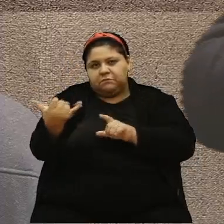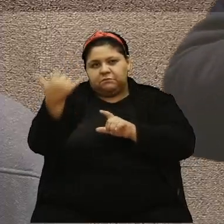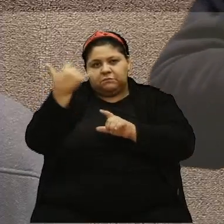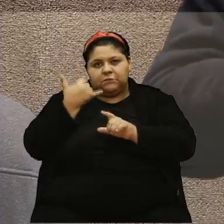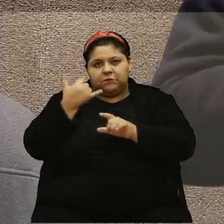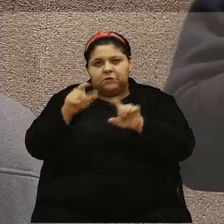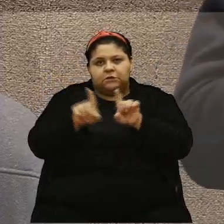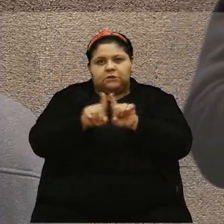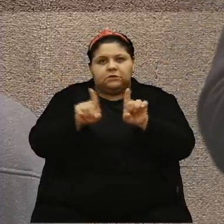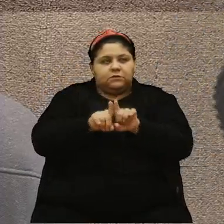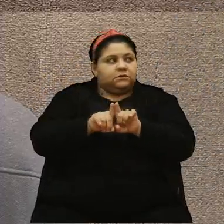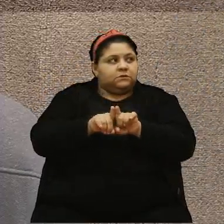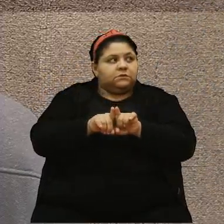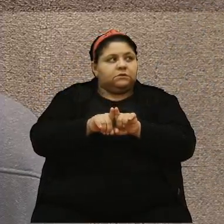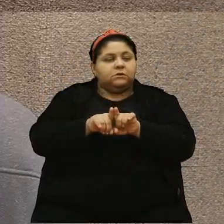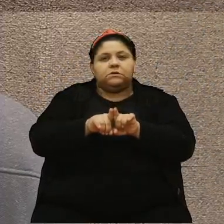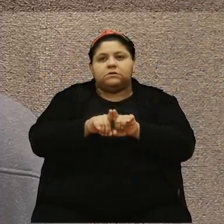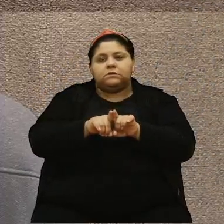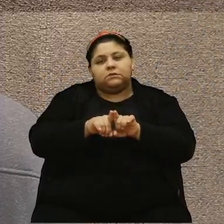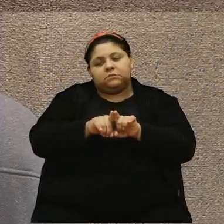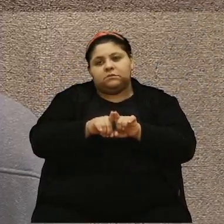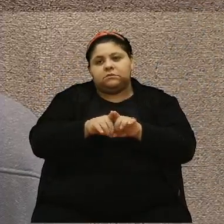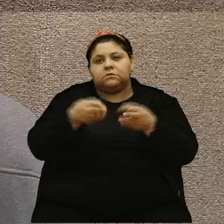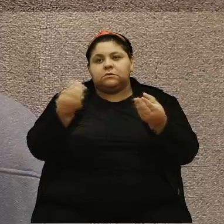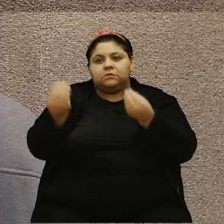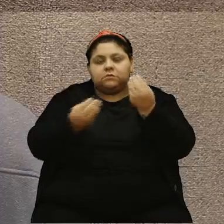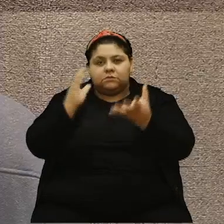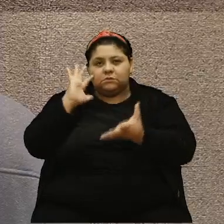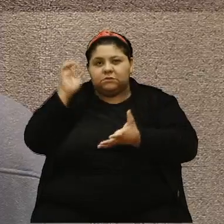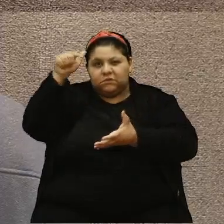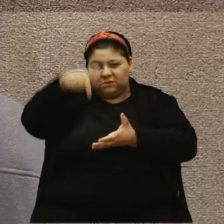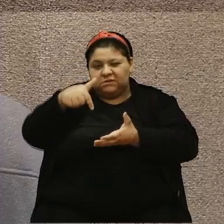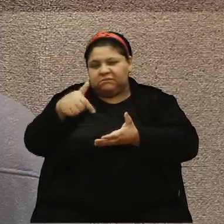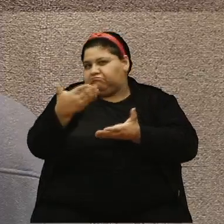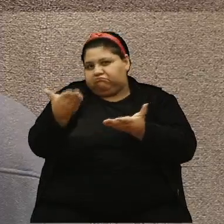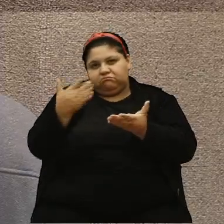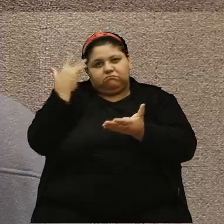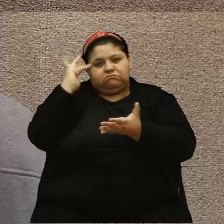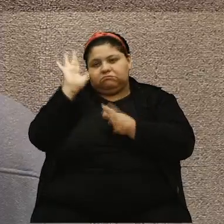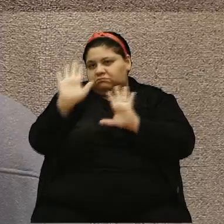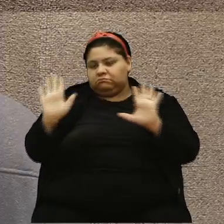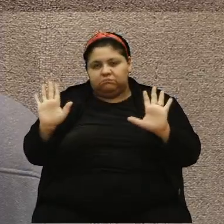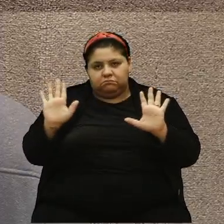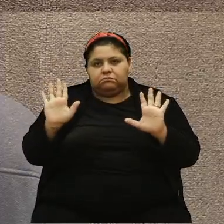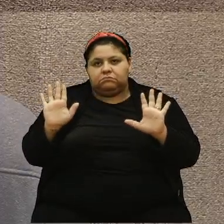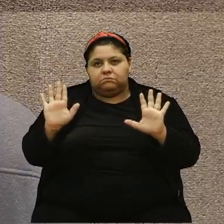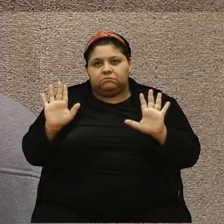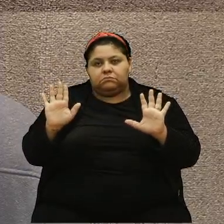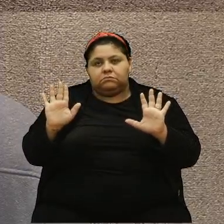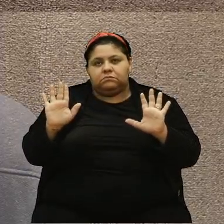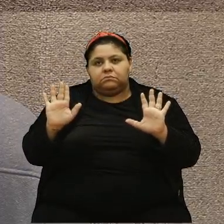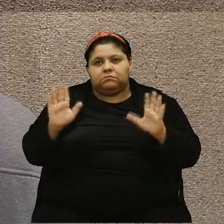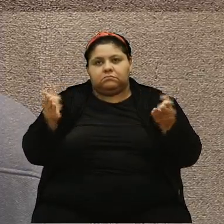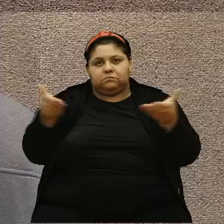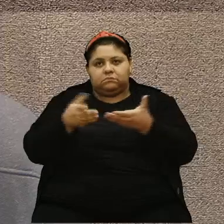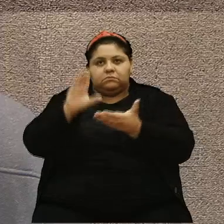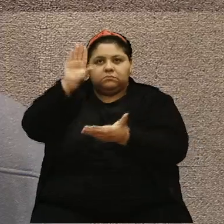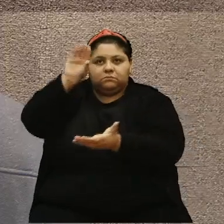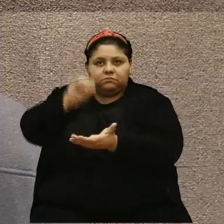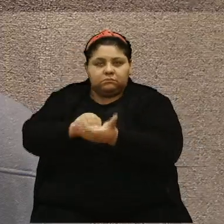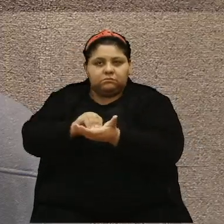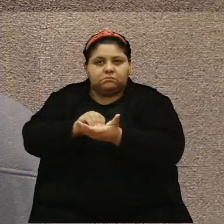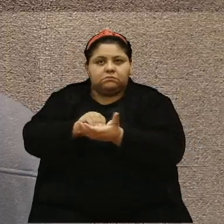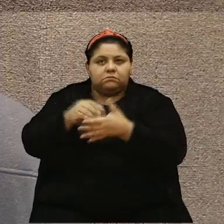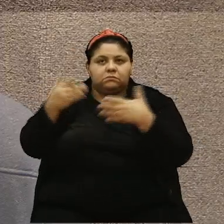me informar melhor, inclusive, sobre o que aconteceu nesse episódio, mas faço esse registro. Pois